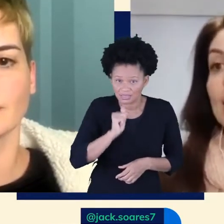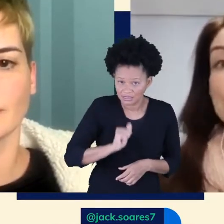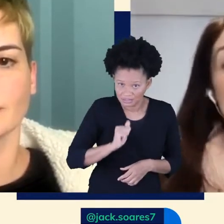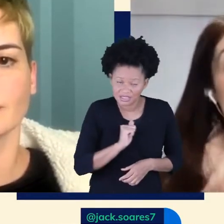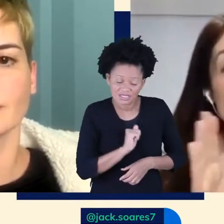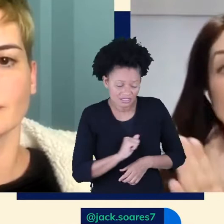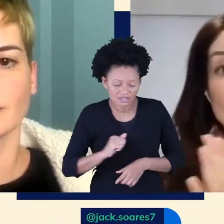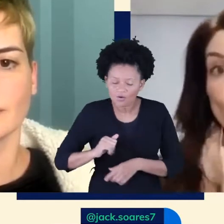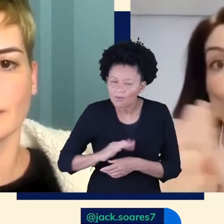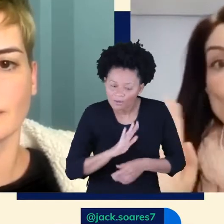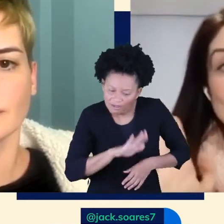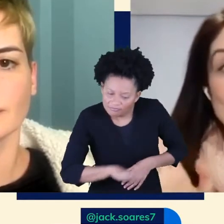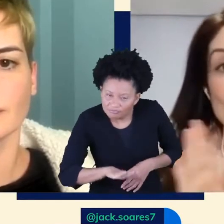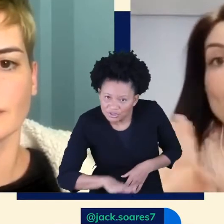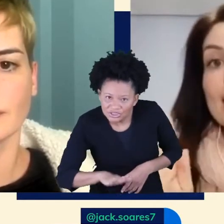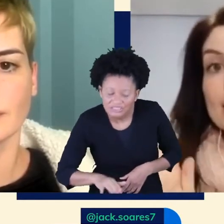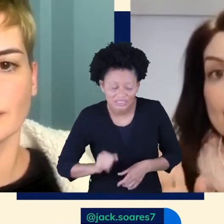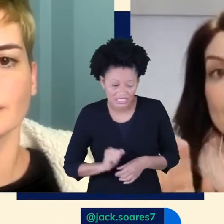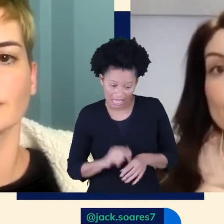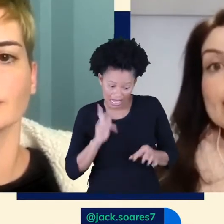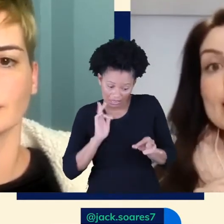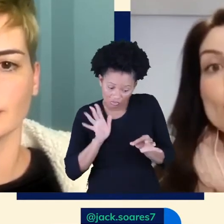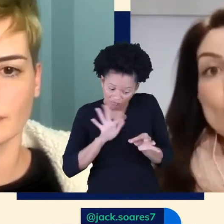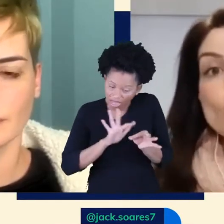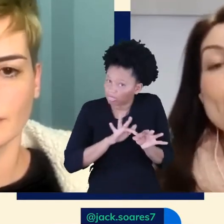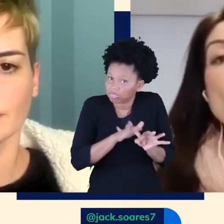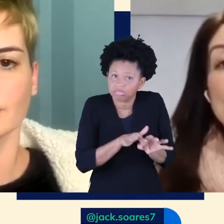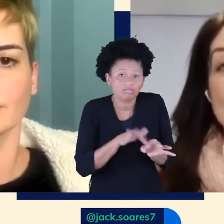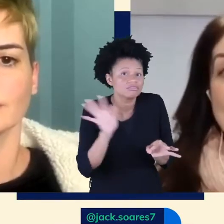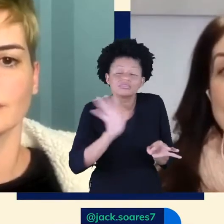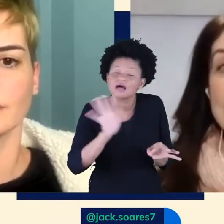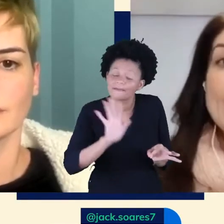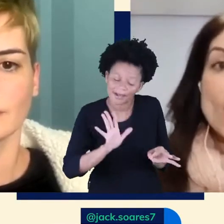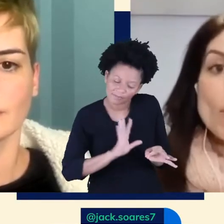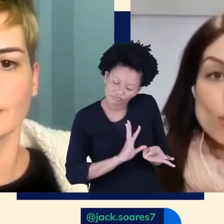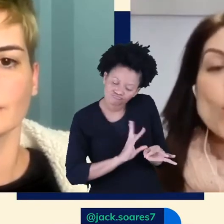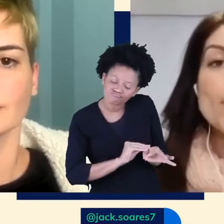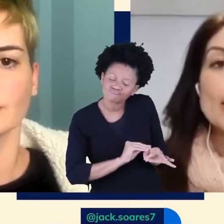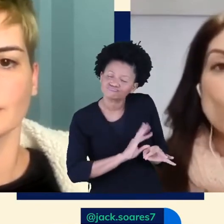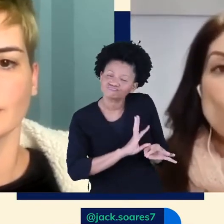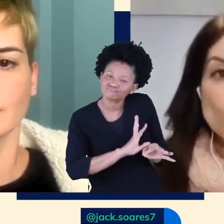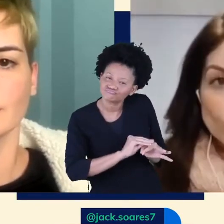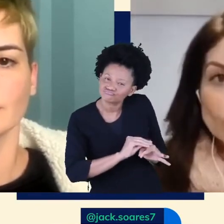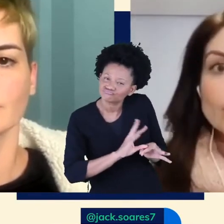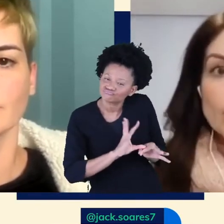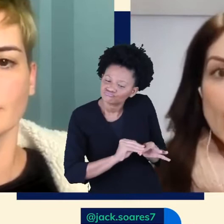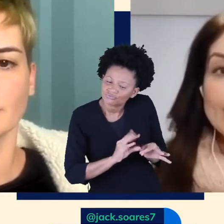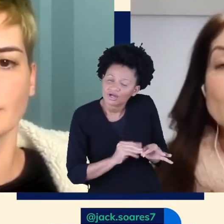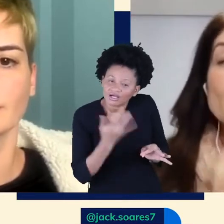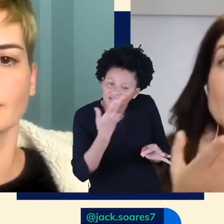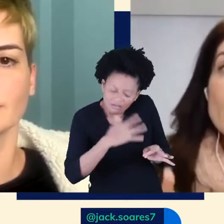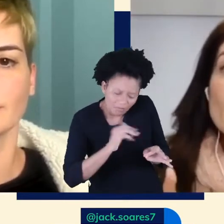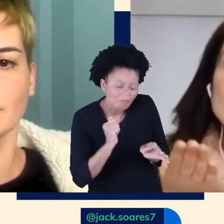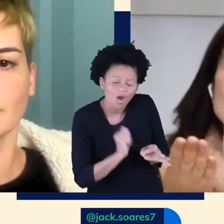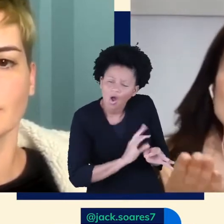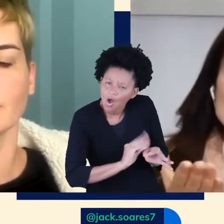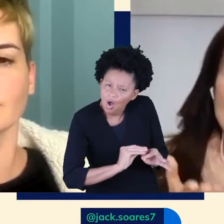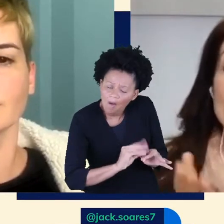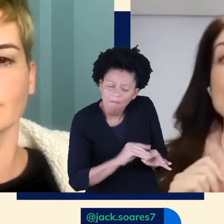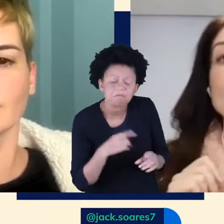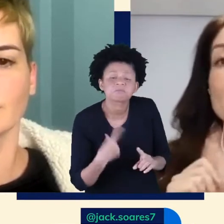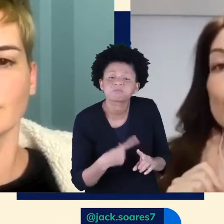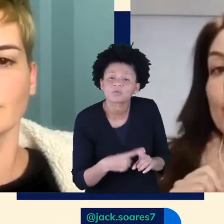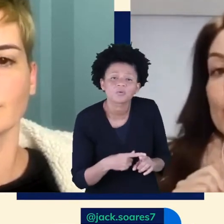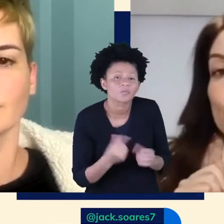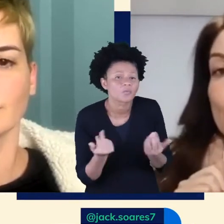vaginal, ela não vai introduzir dedo, nada assim, mas ela pode apalpar. É uma descoberta comum, tá? E por que a criança